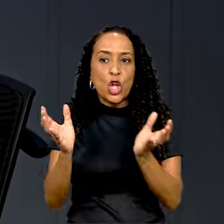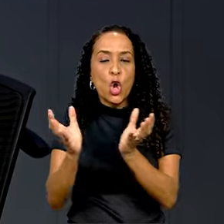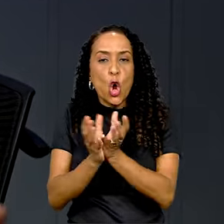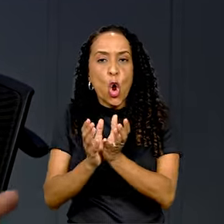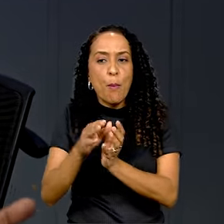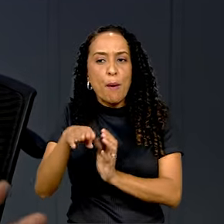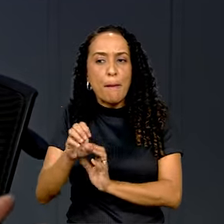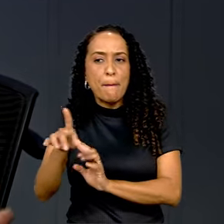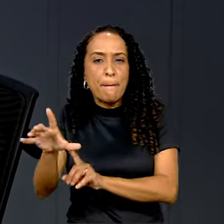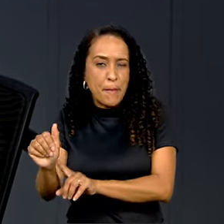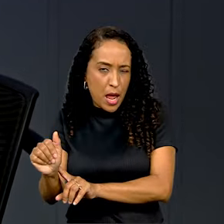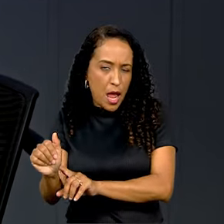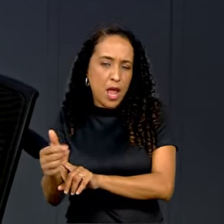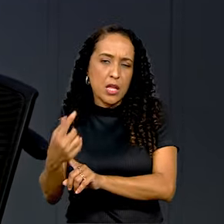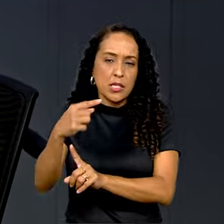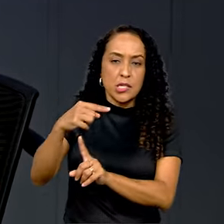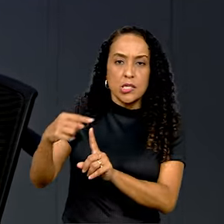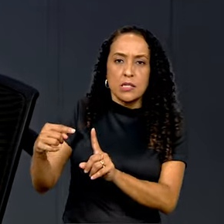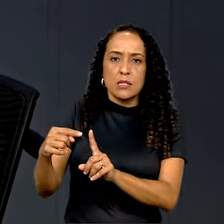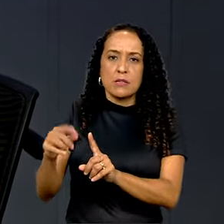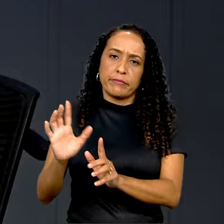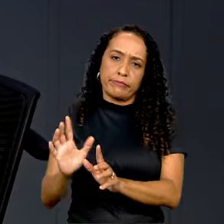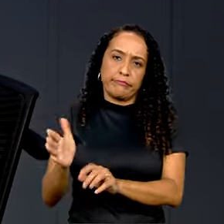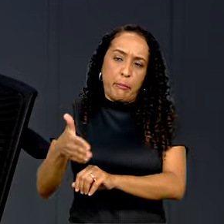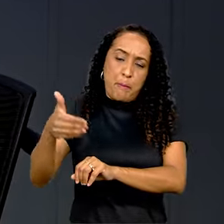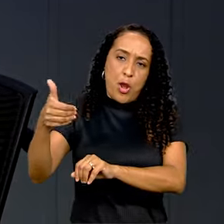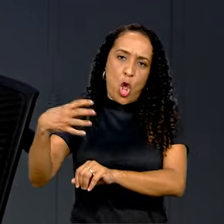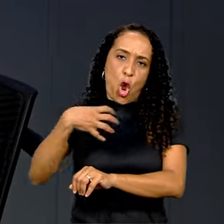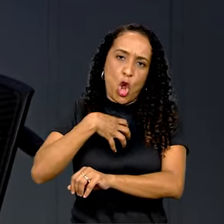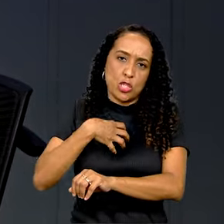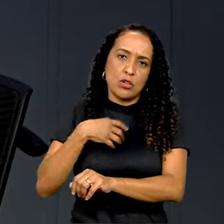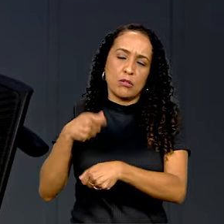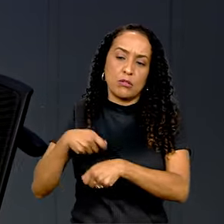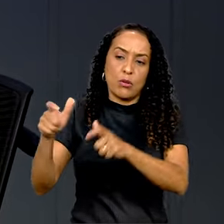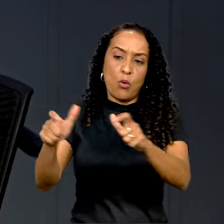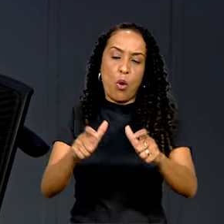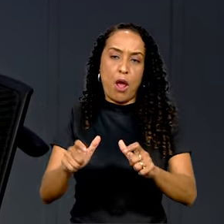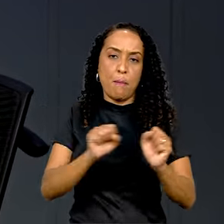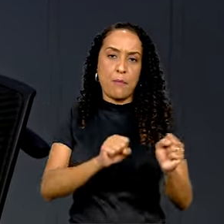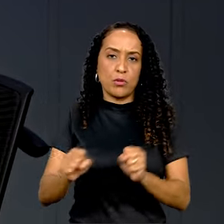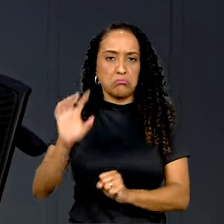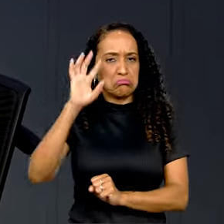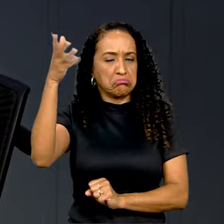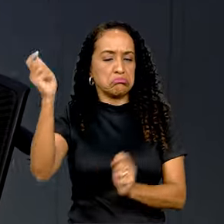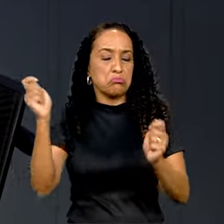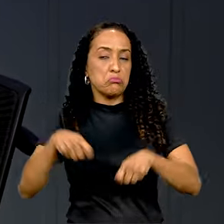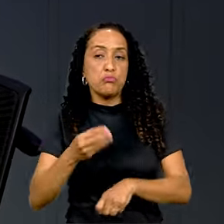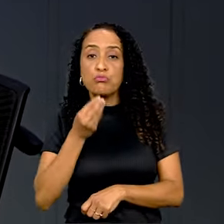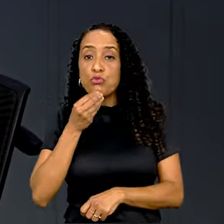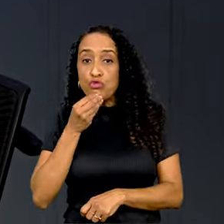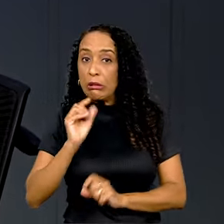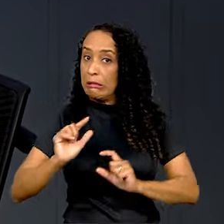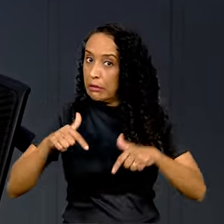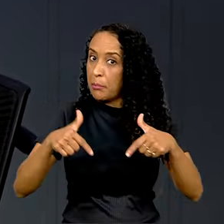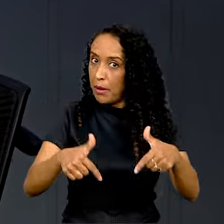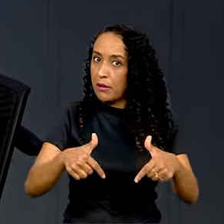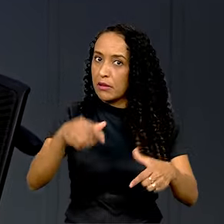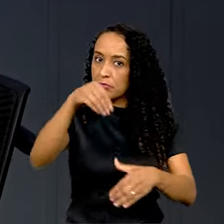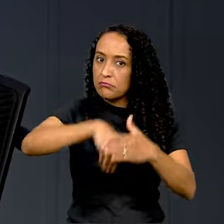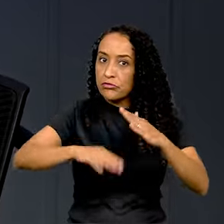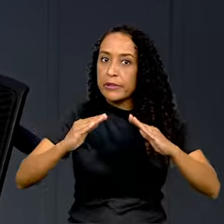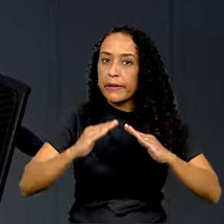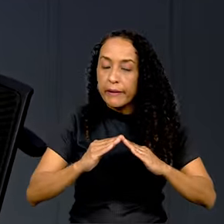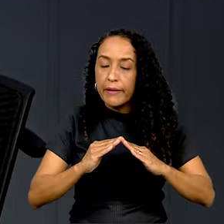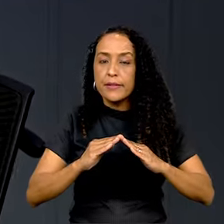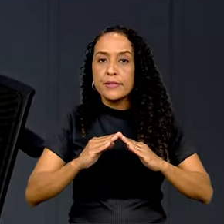classe média classe mais eh avantajada que está em espaços de poder de decisão que poderia estar trabalhando dentro